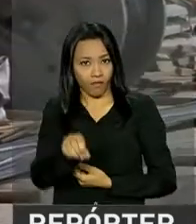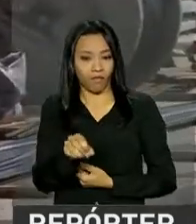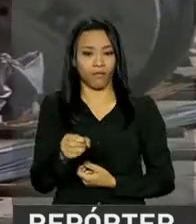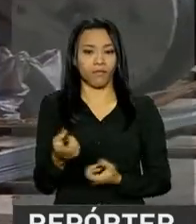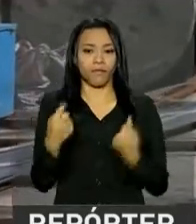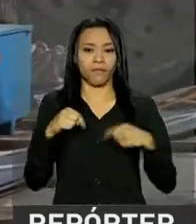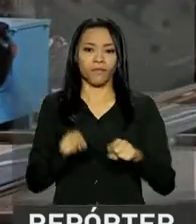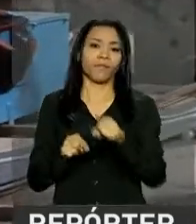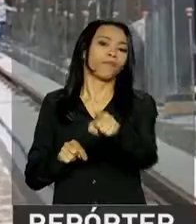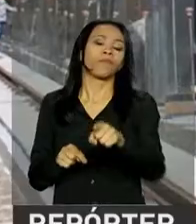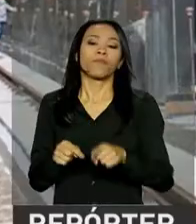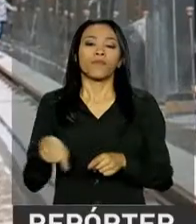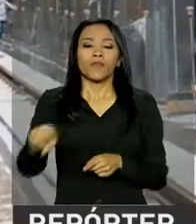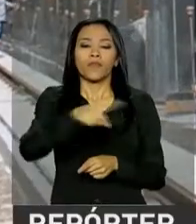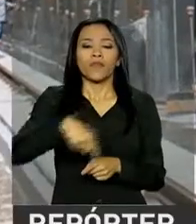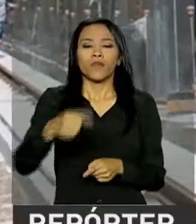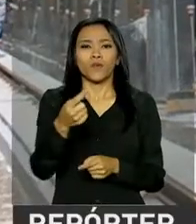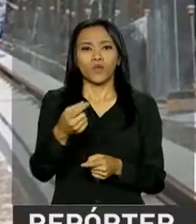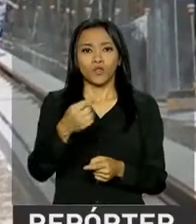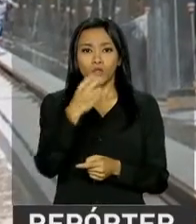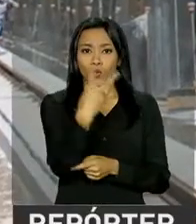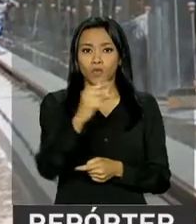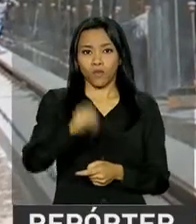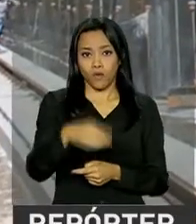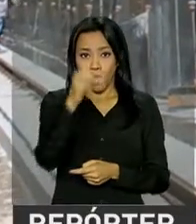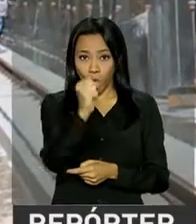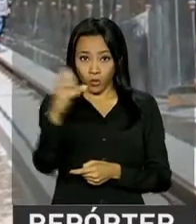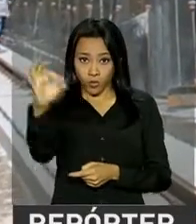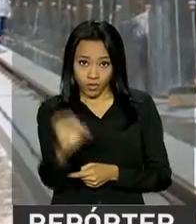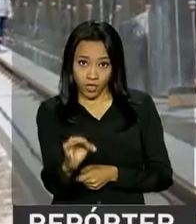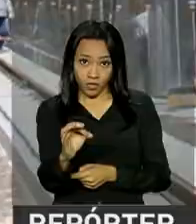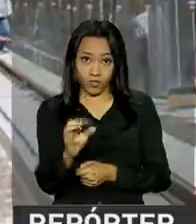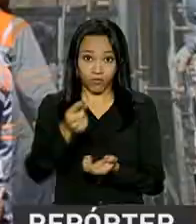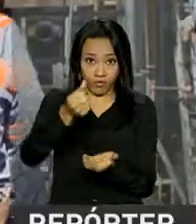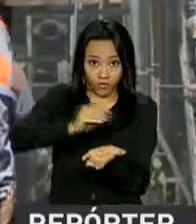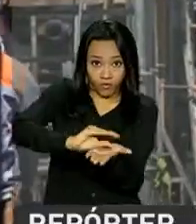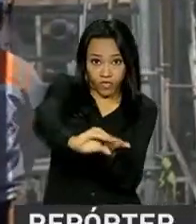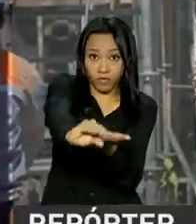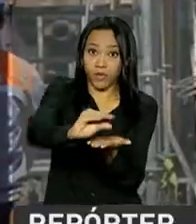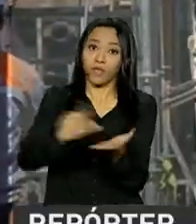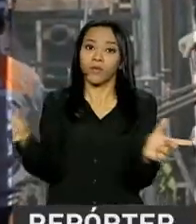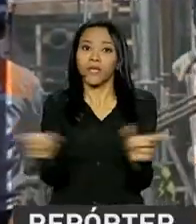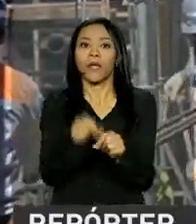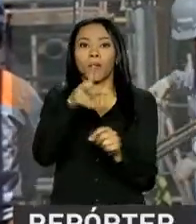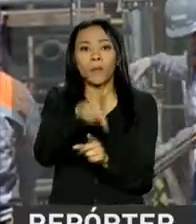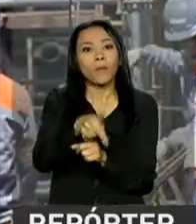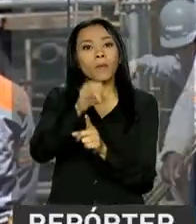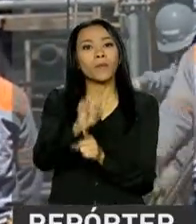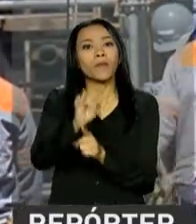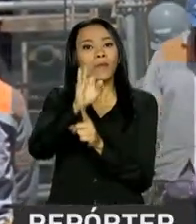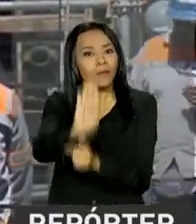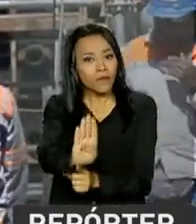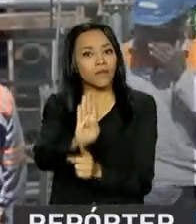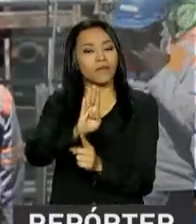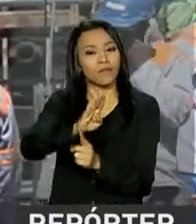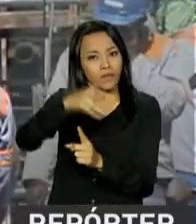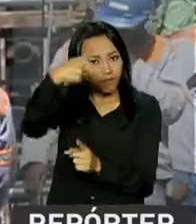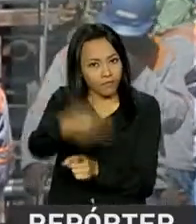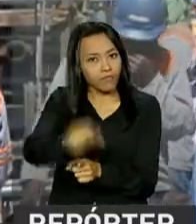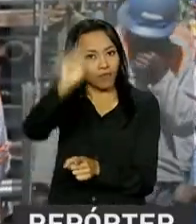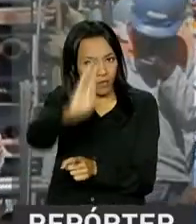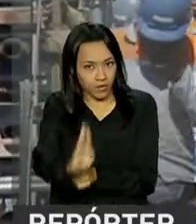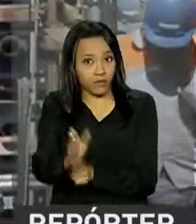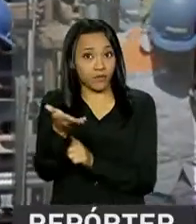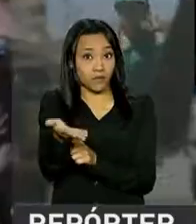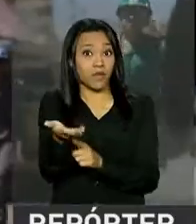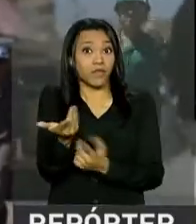Com investimentos equivalentes a 2,8% do Produto Interno Bruto, a soma de todas as riquezas e serviços produzidos pelo